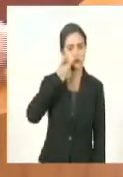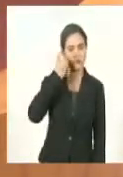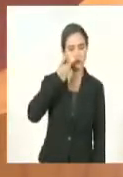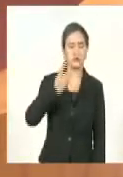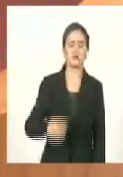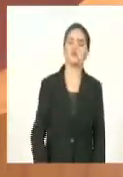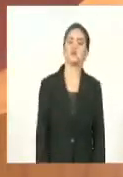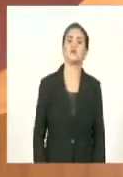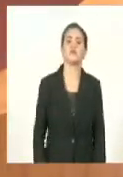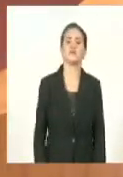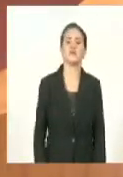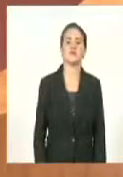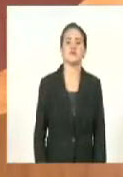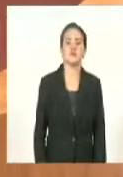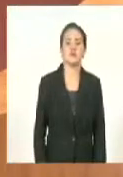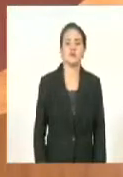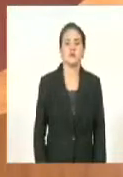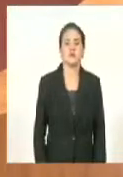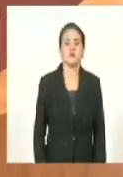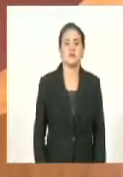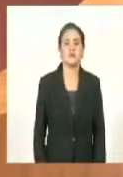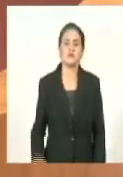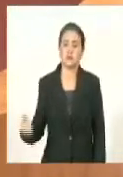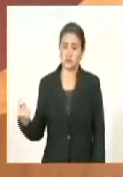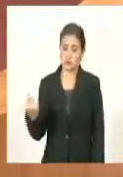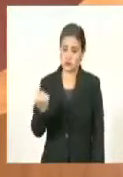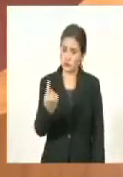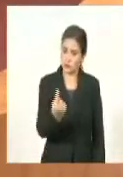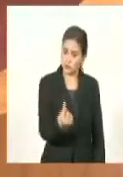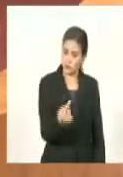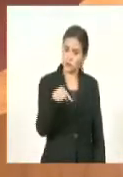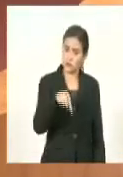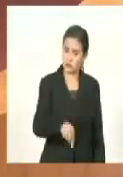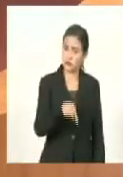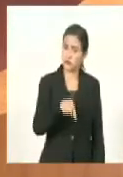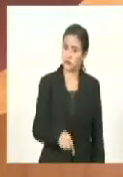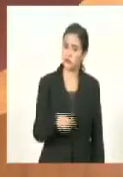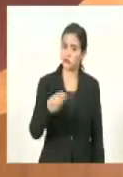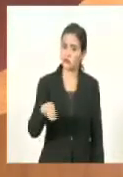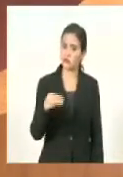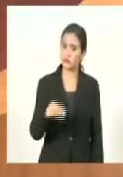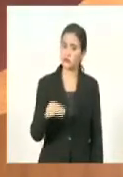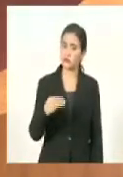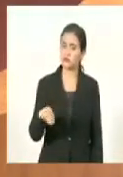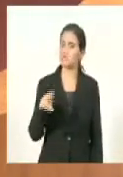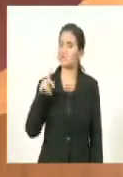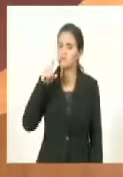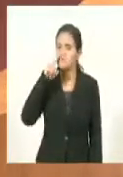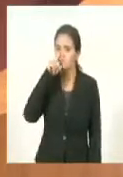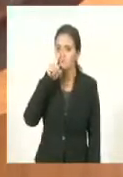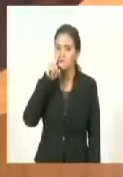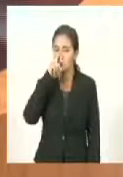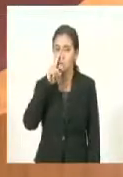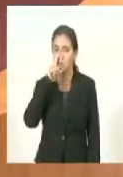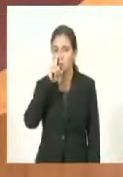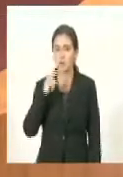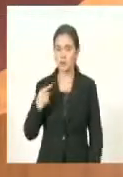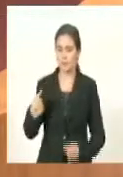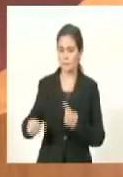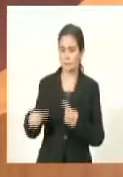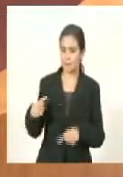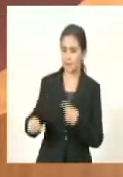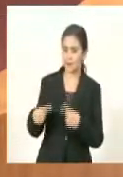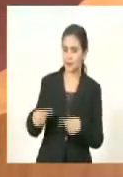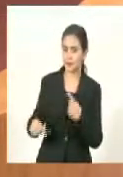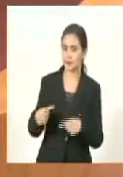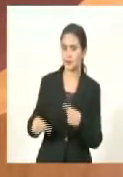Maranhão uma perigosa guerra moral que pode resultar na maior ilusão eleitoral da